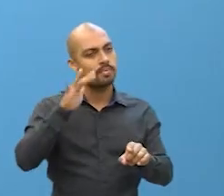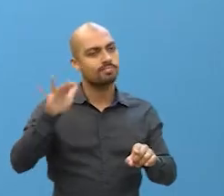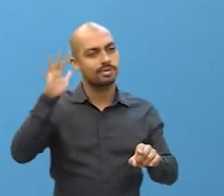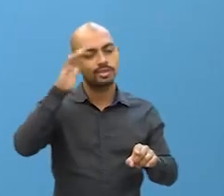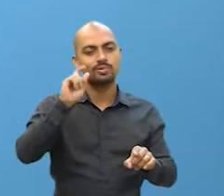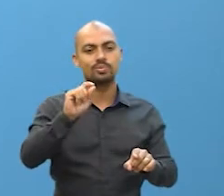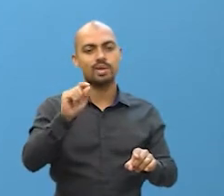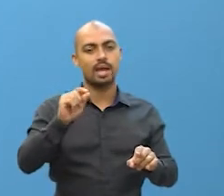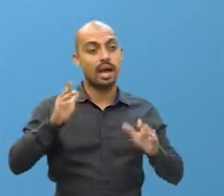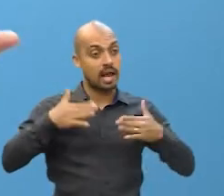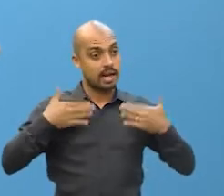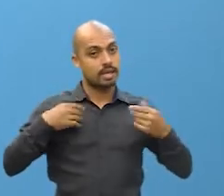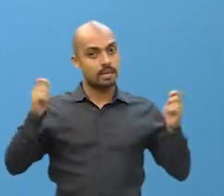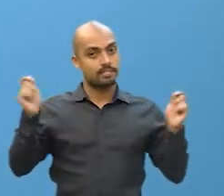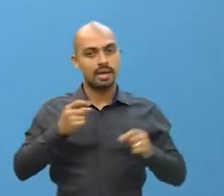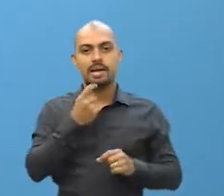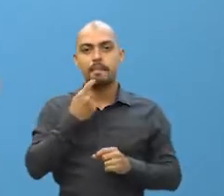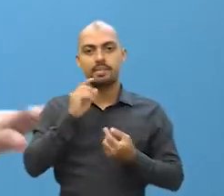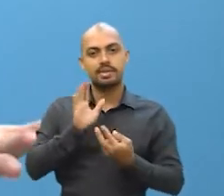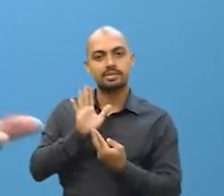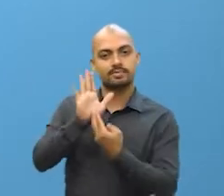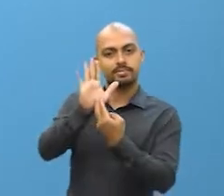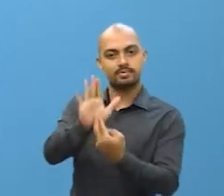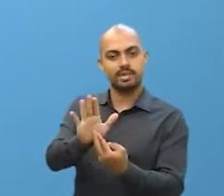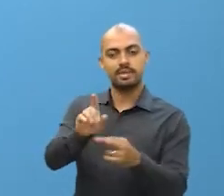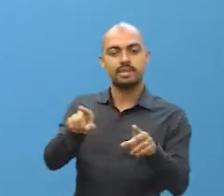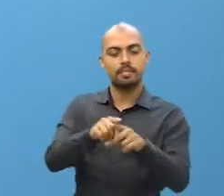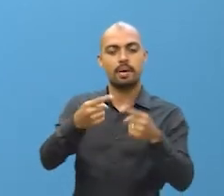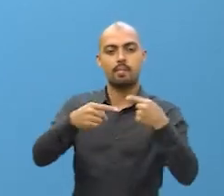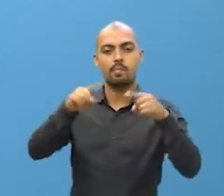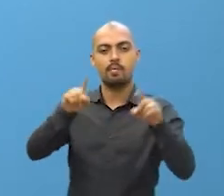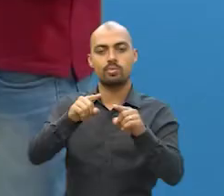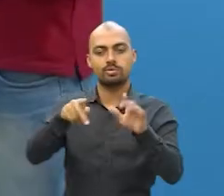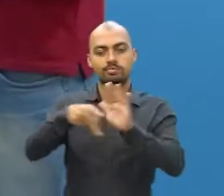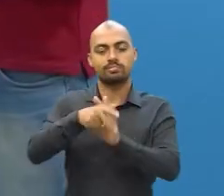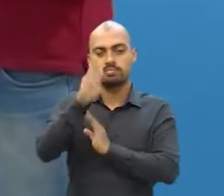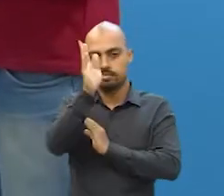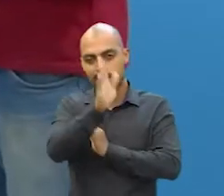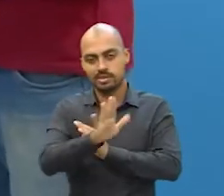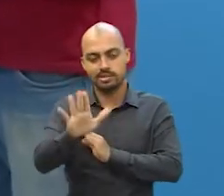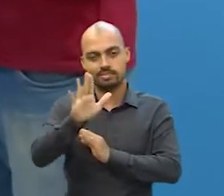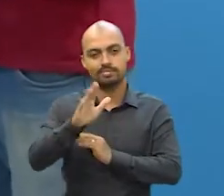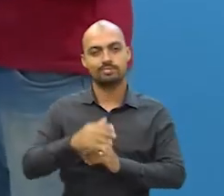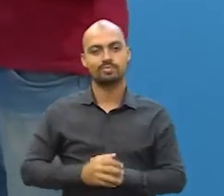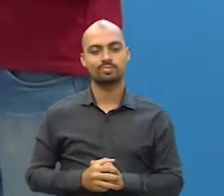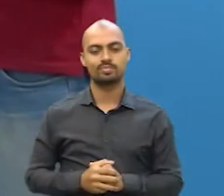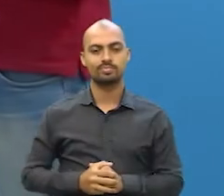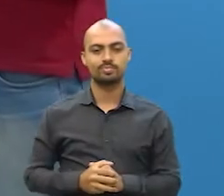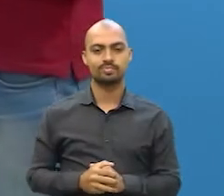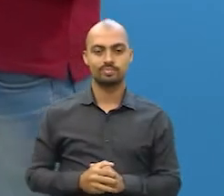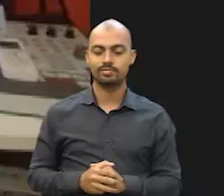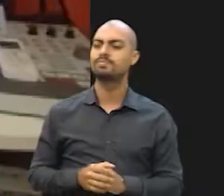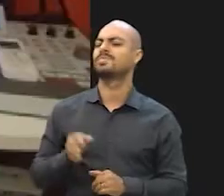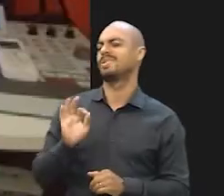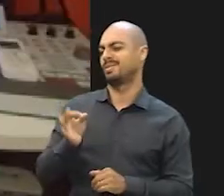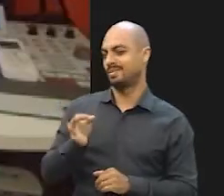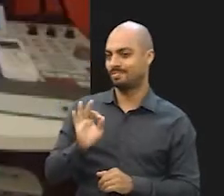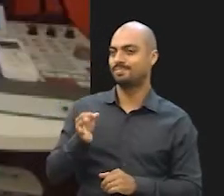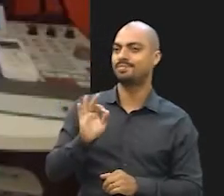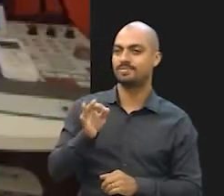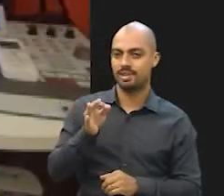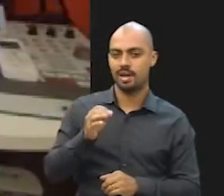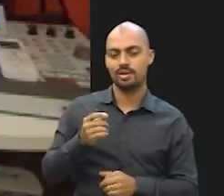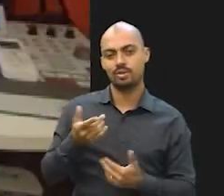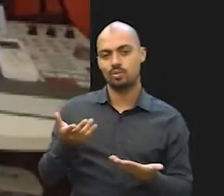lá representando Campinas e representando a música brasileira no Grammy Latino. Ah, sem dúvida nenhuma,